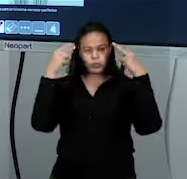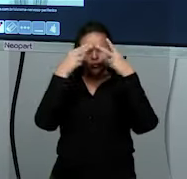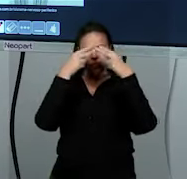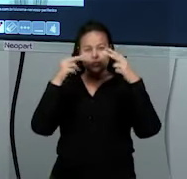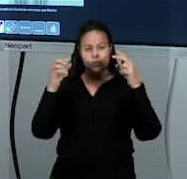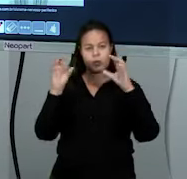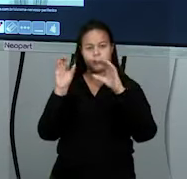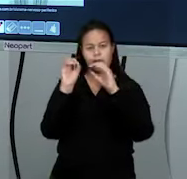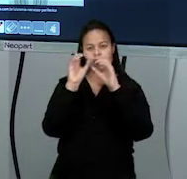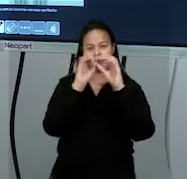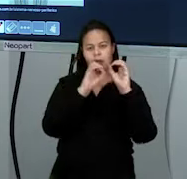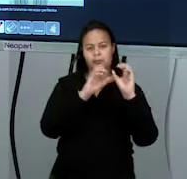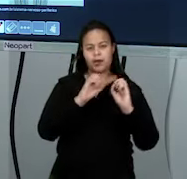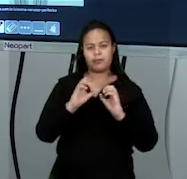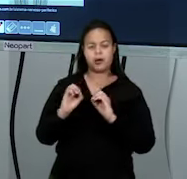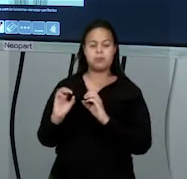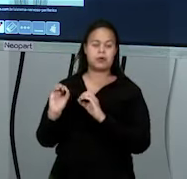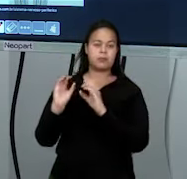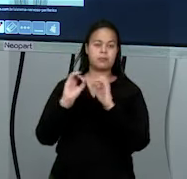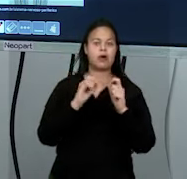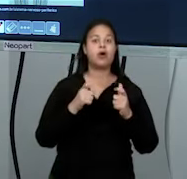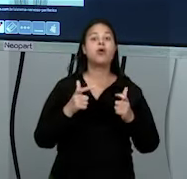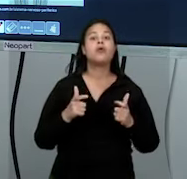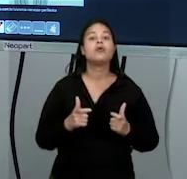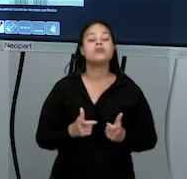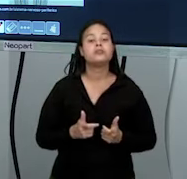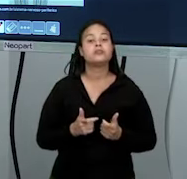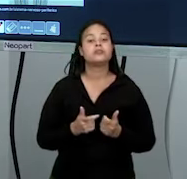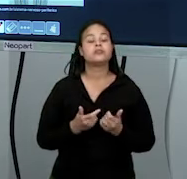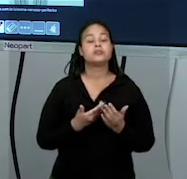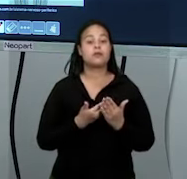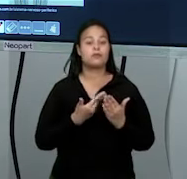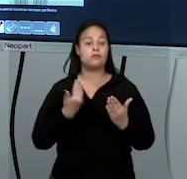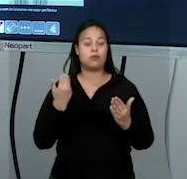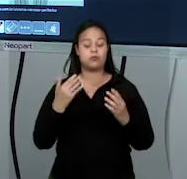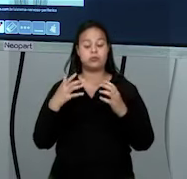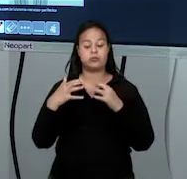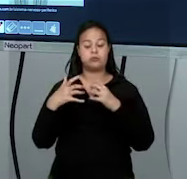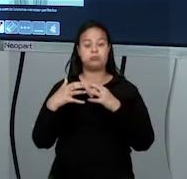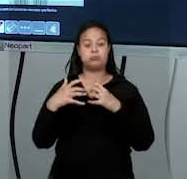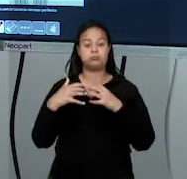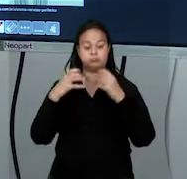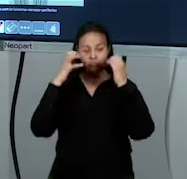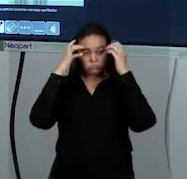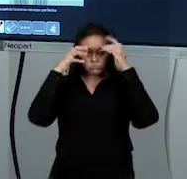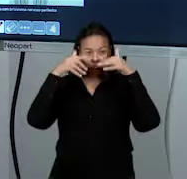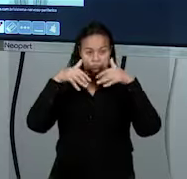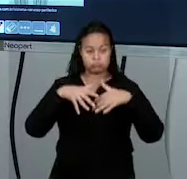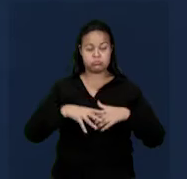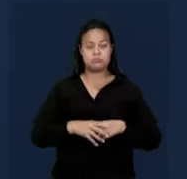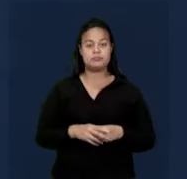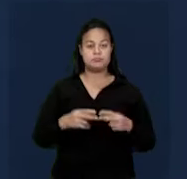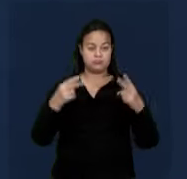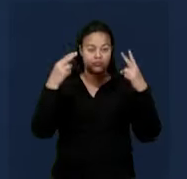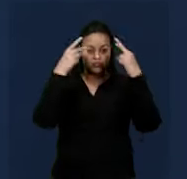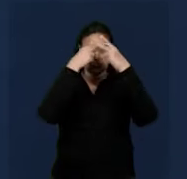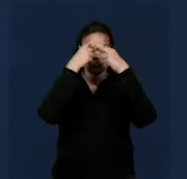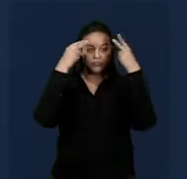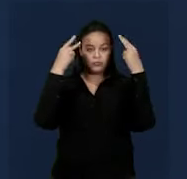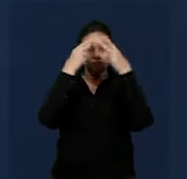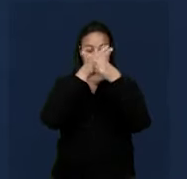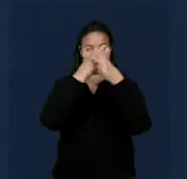esféricas e estão localizadas fora do sistema nervoso central. Então, esses neurônios